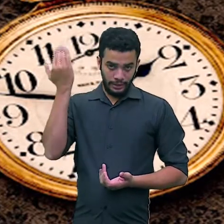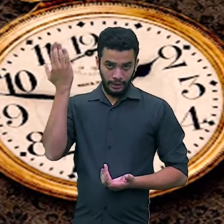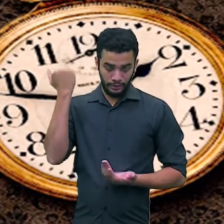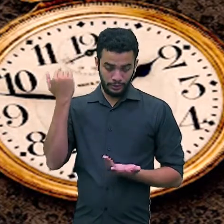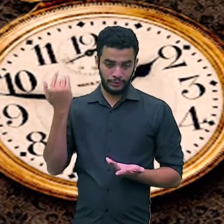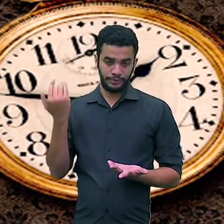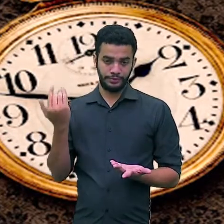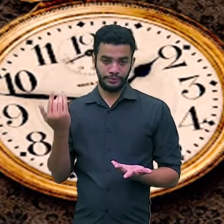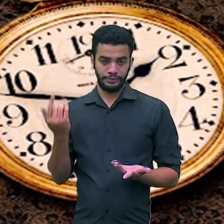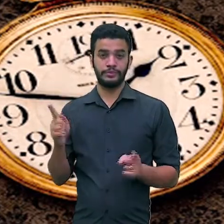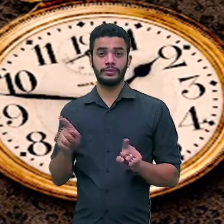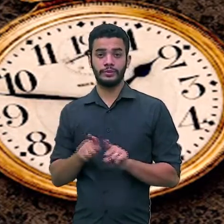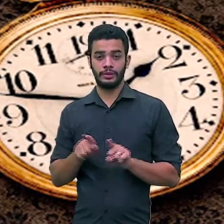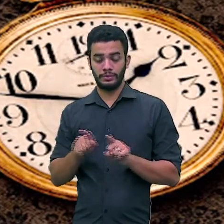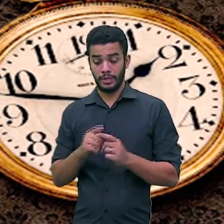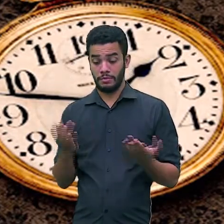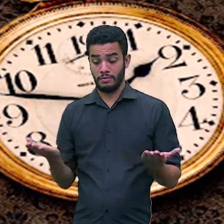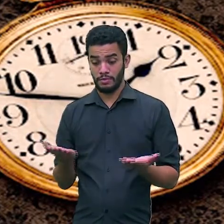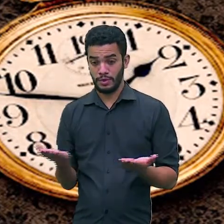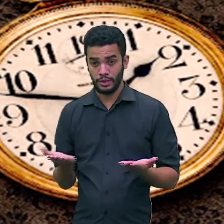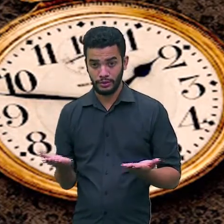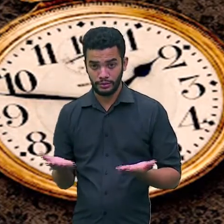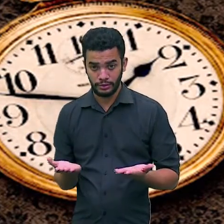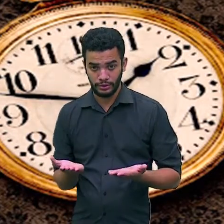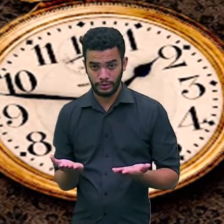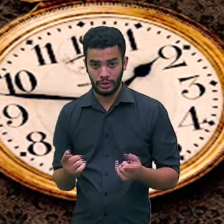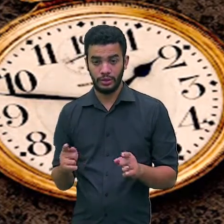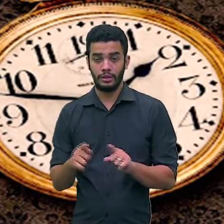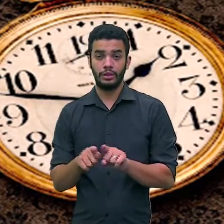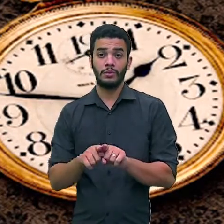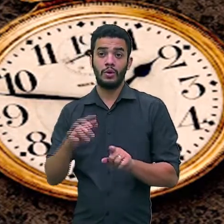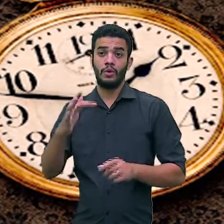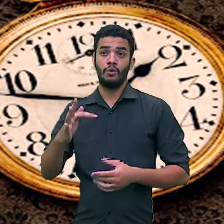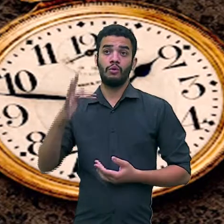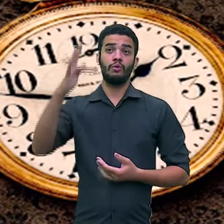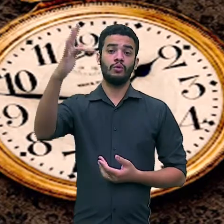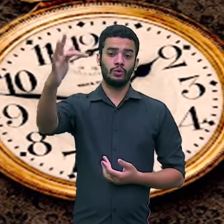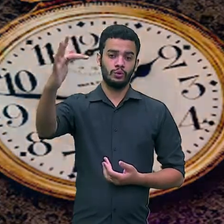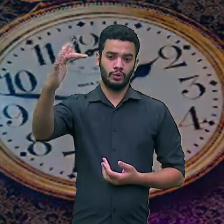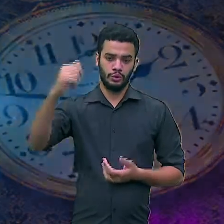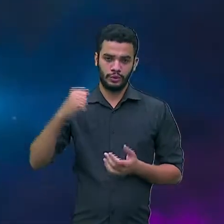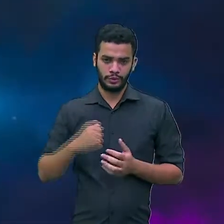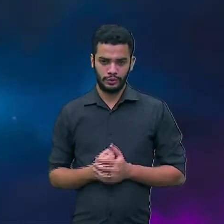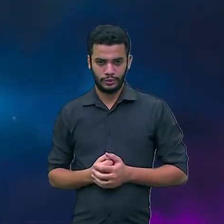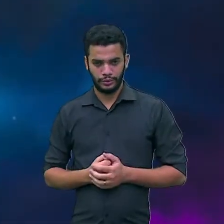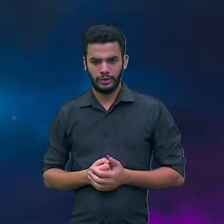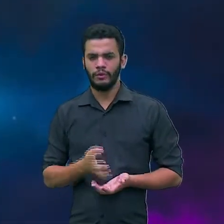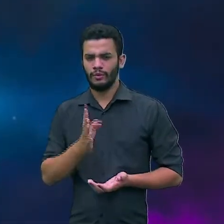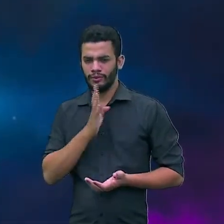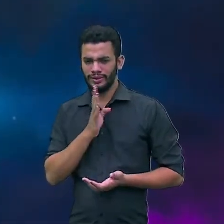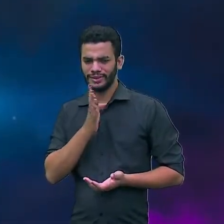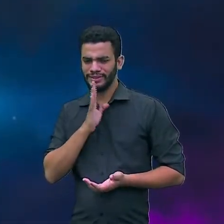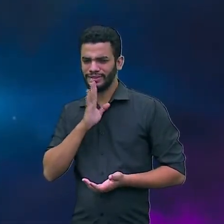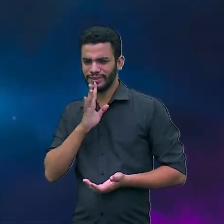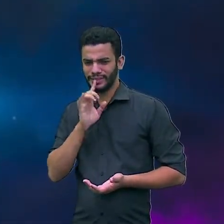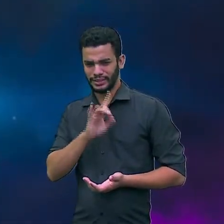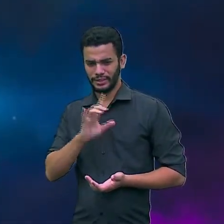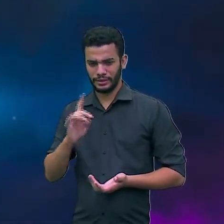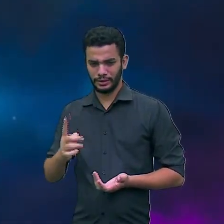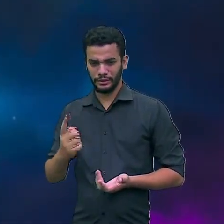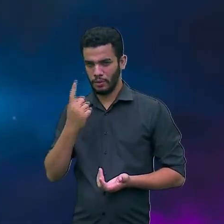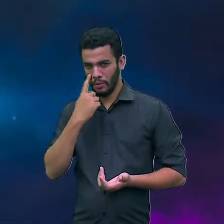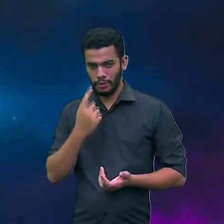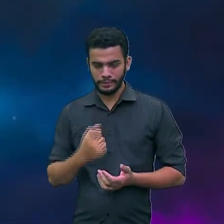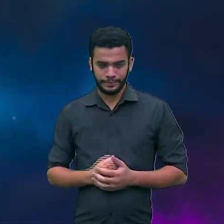passado. Presente, que é o agora. E o futuro. Vamos conhecer cada um deles? Vem